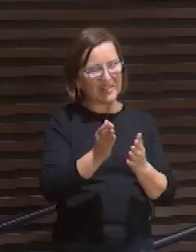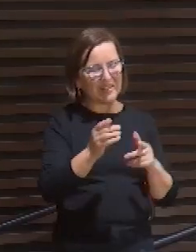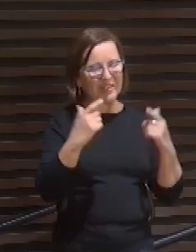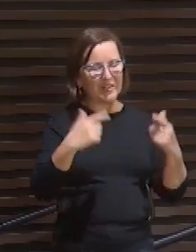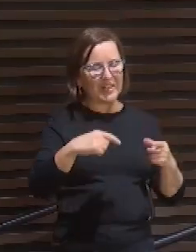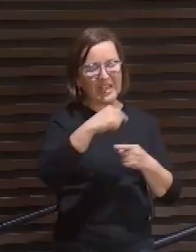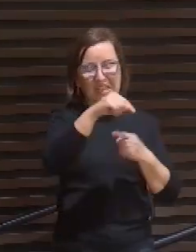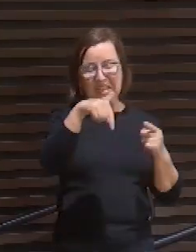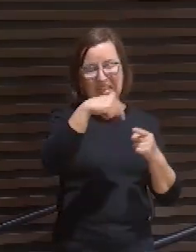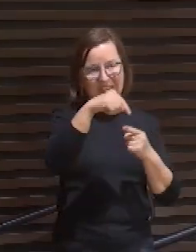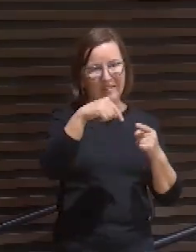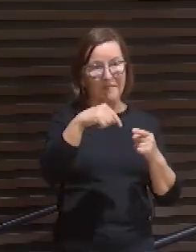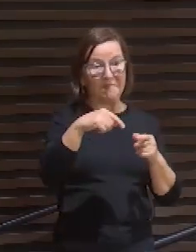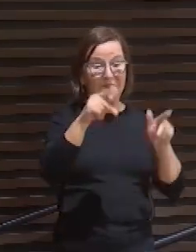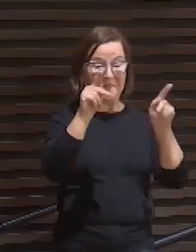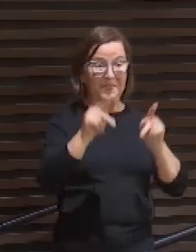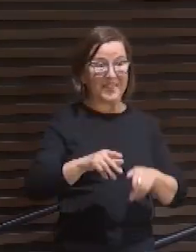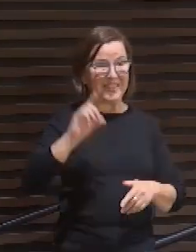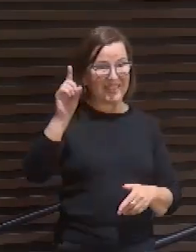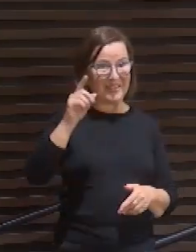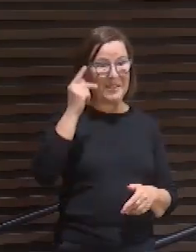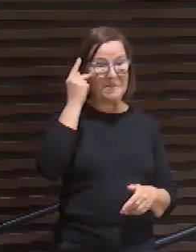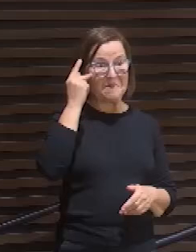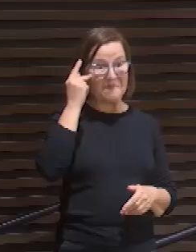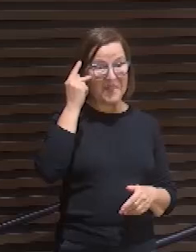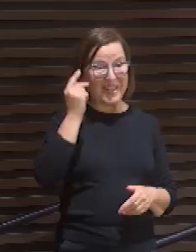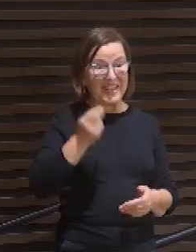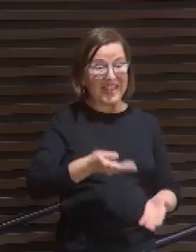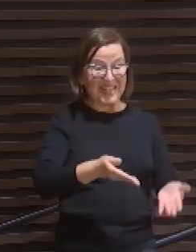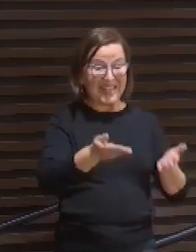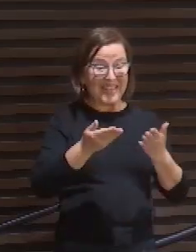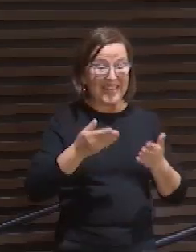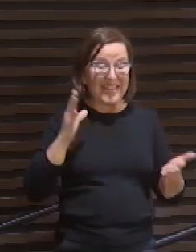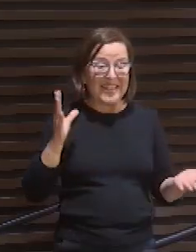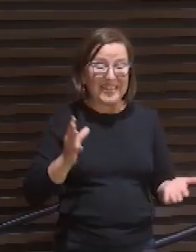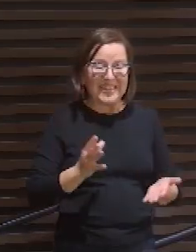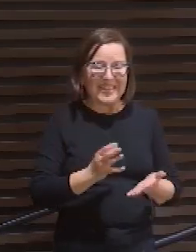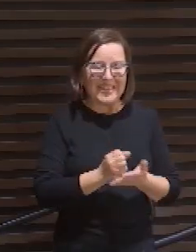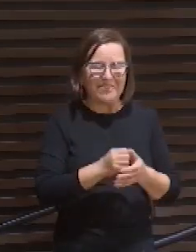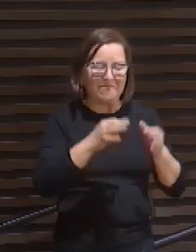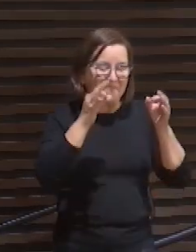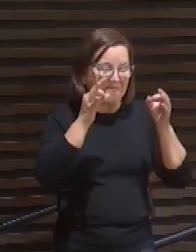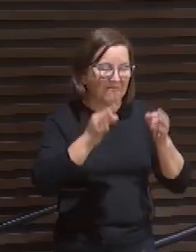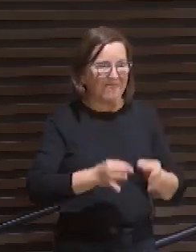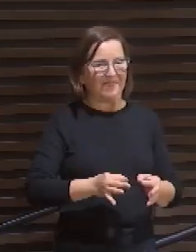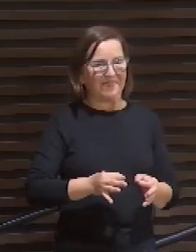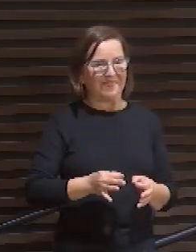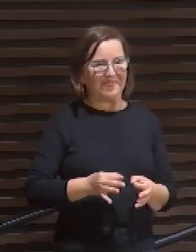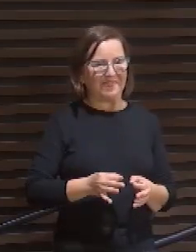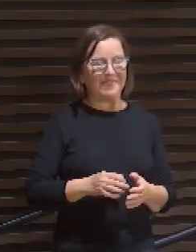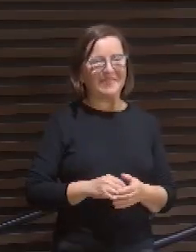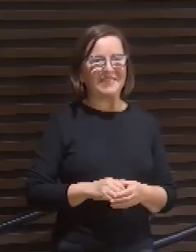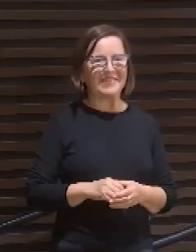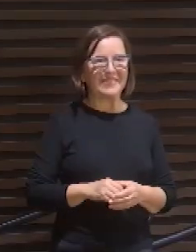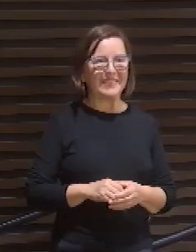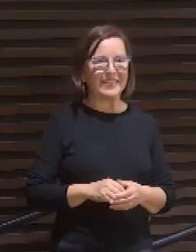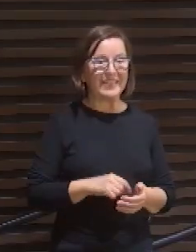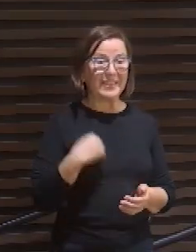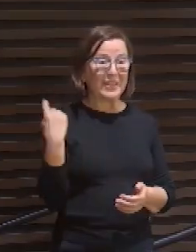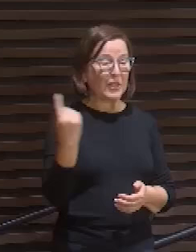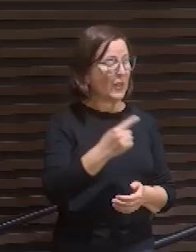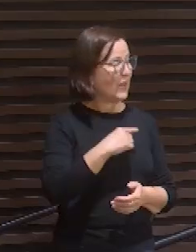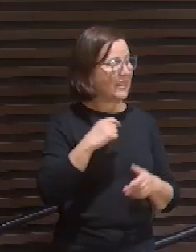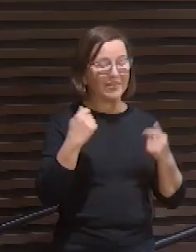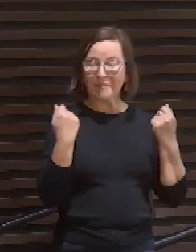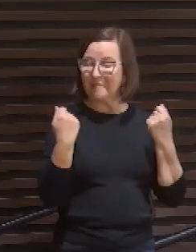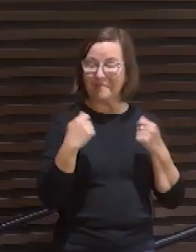Deus, para trazer uma salvação irretocável. Que nós não